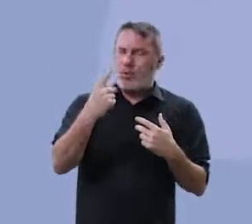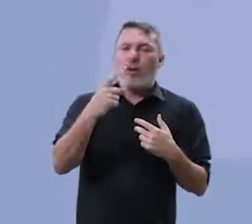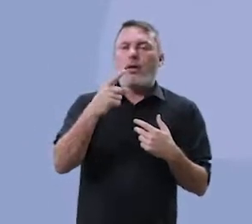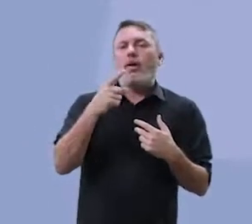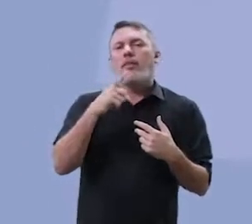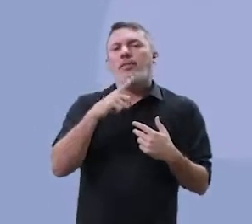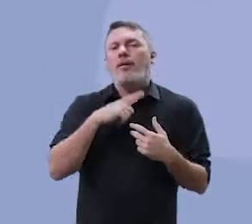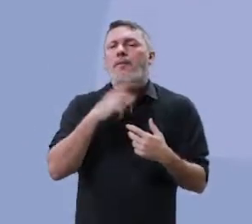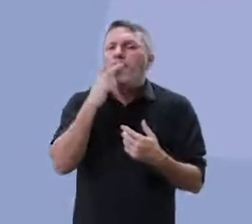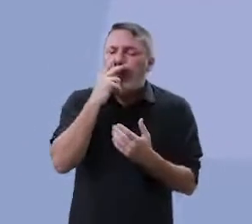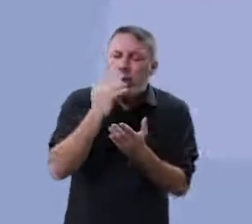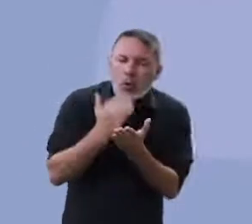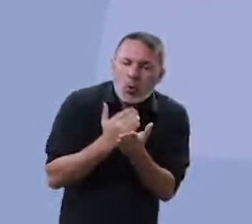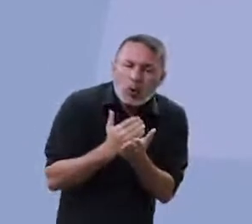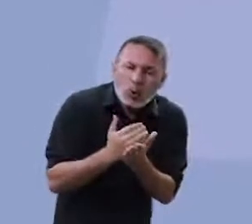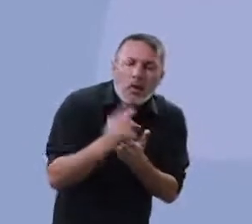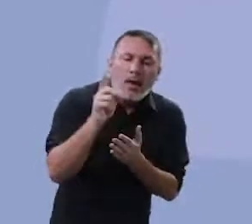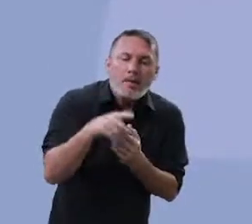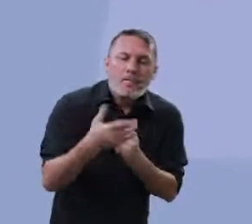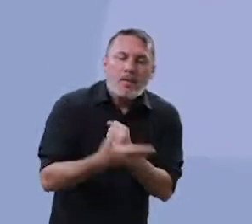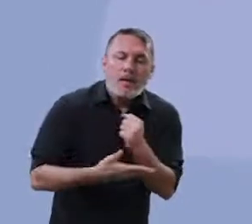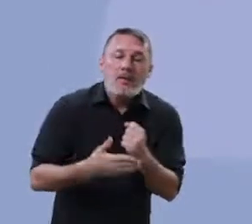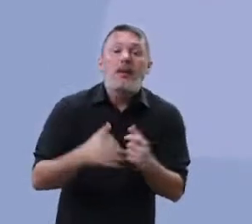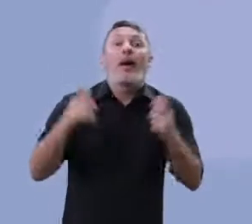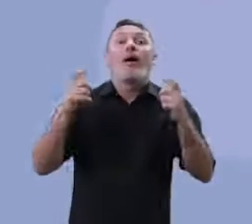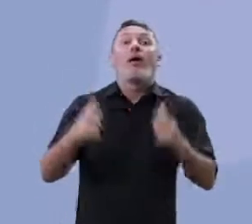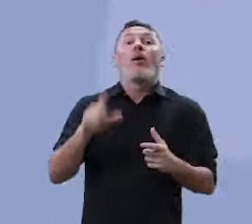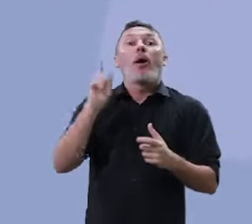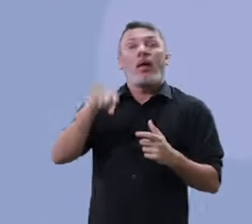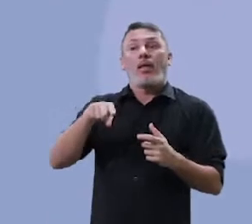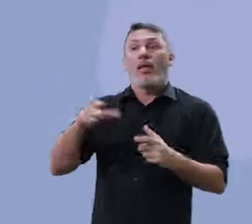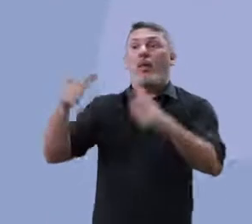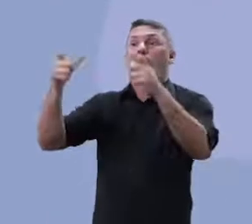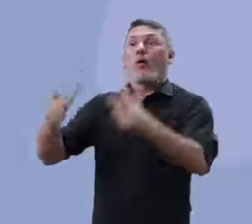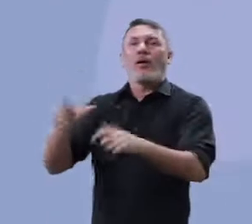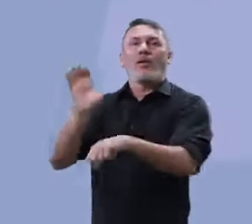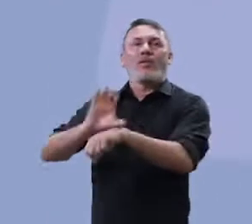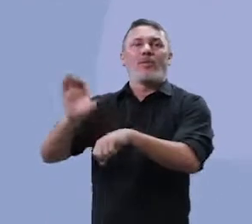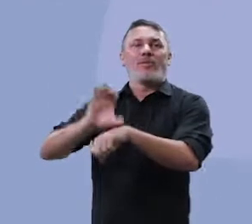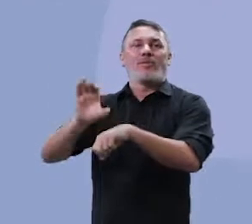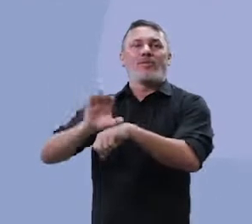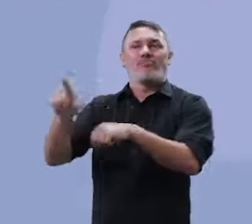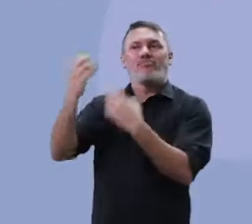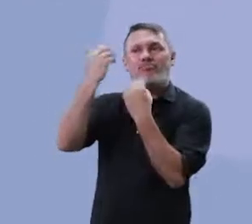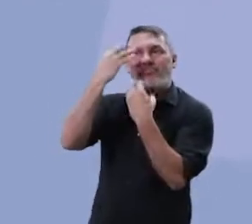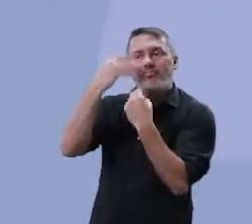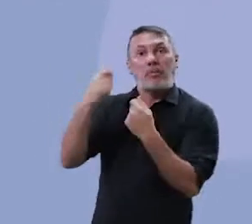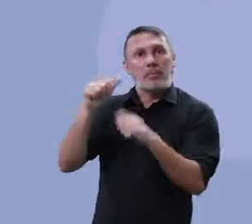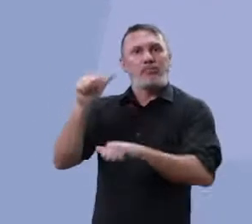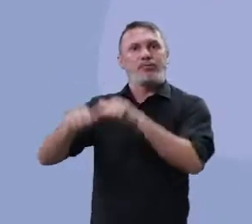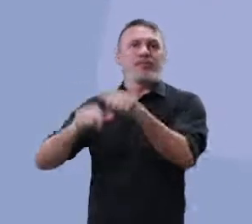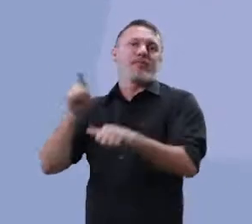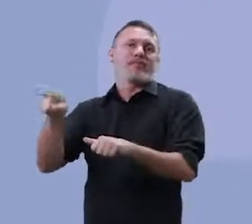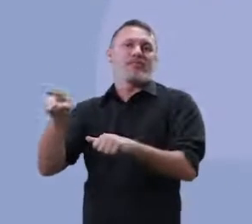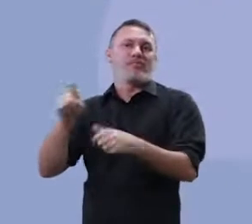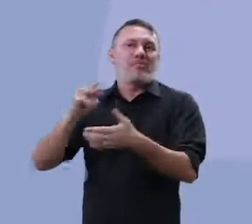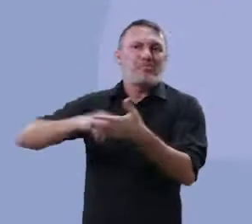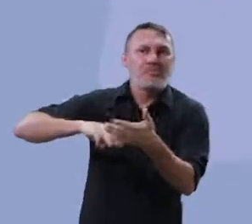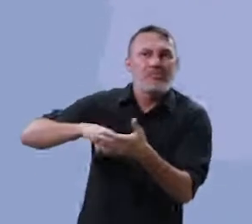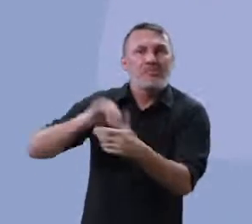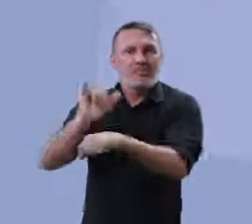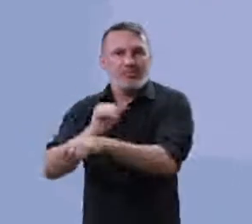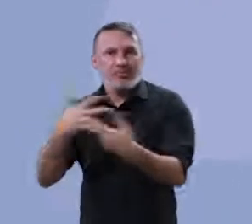pela raiz. Onde é a raiz? A autoescola, onde forma esse condutor.